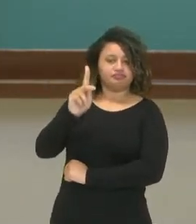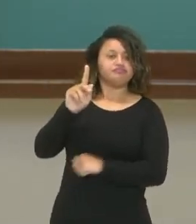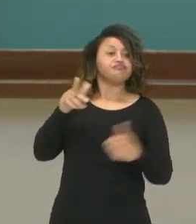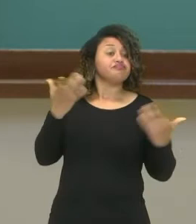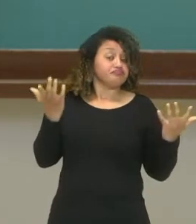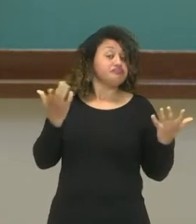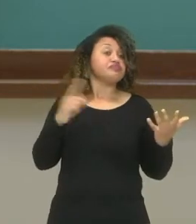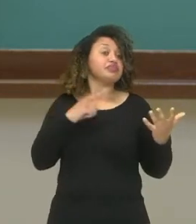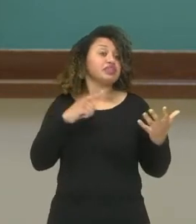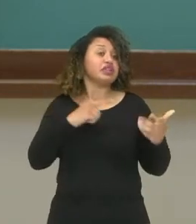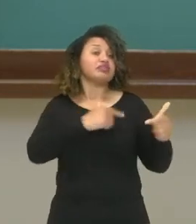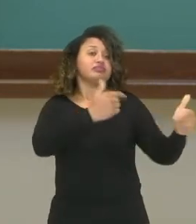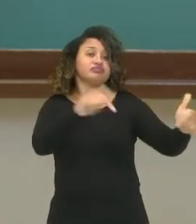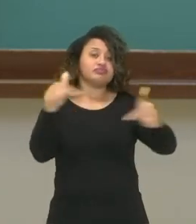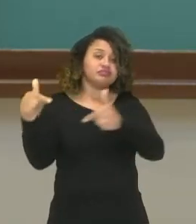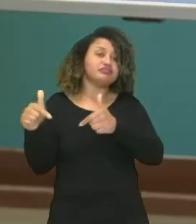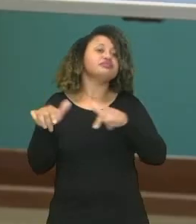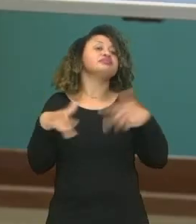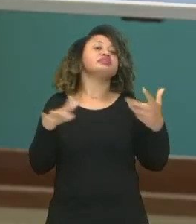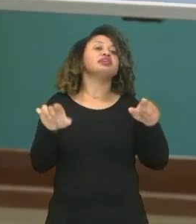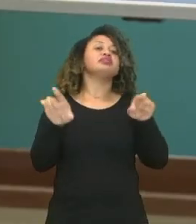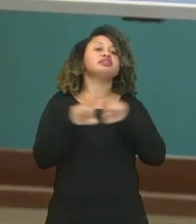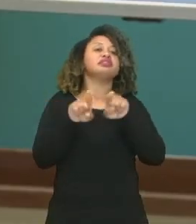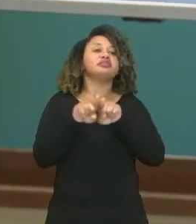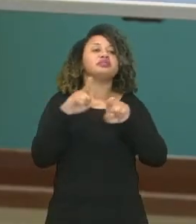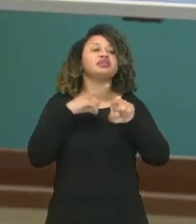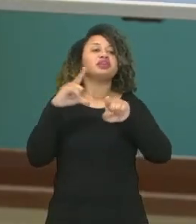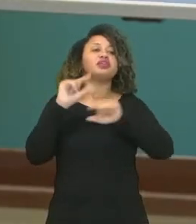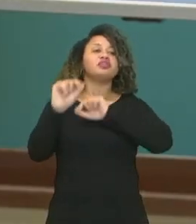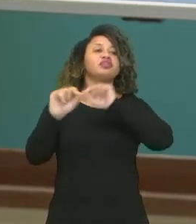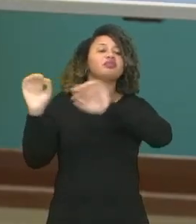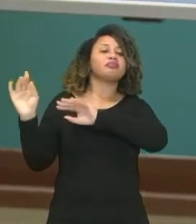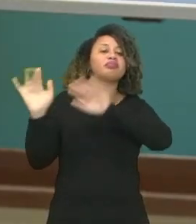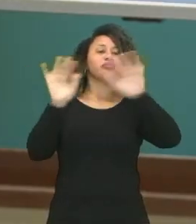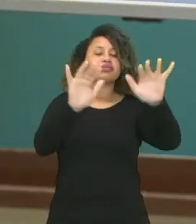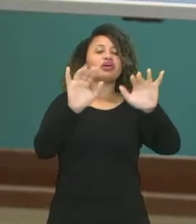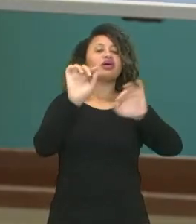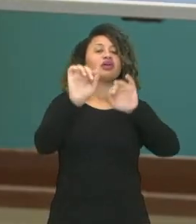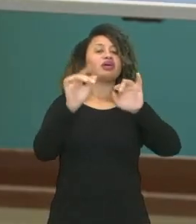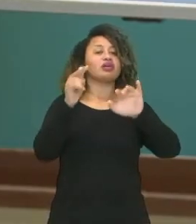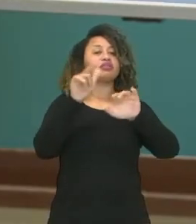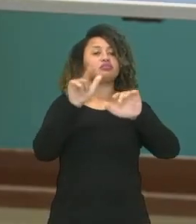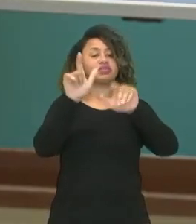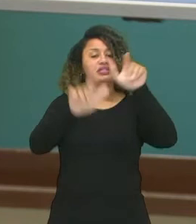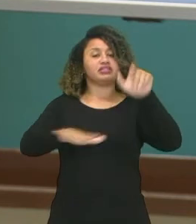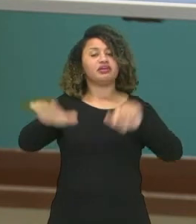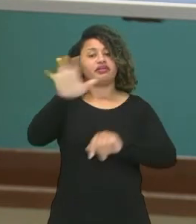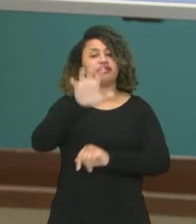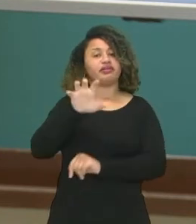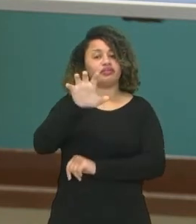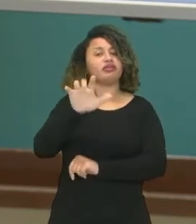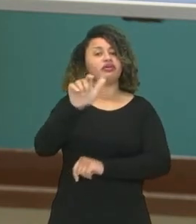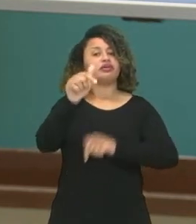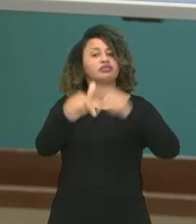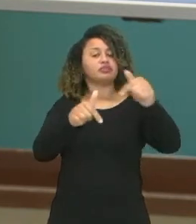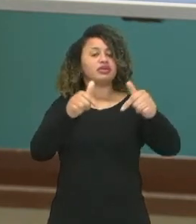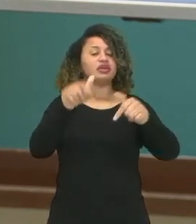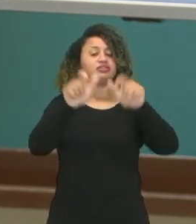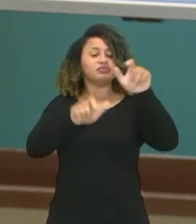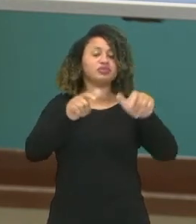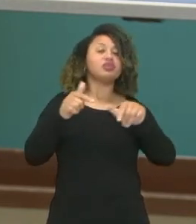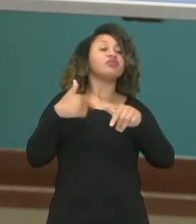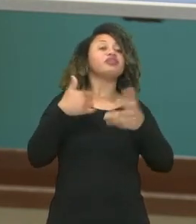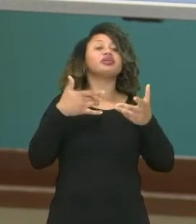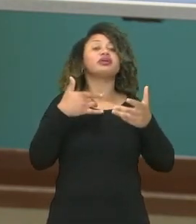que gerou empregos, ocorreu então uma forte migração de pessoas para esse centro-sul. As pessoas foram em busca